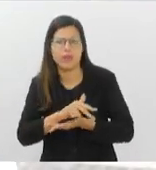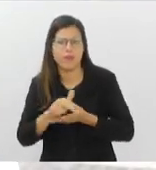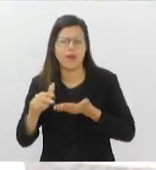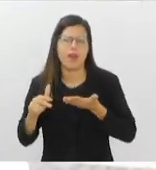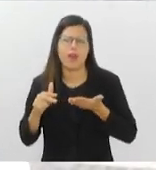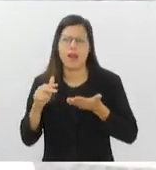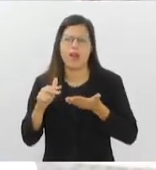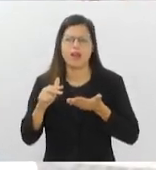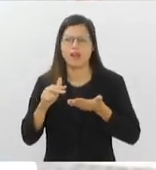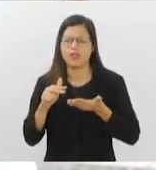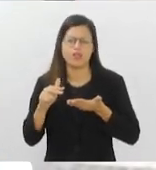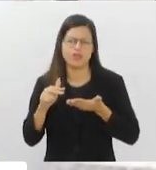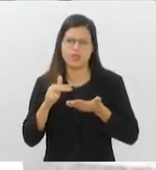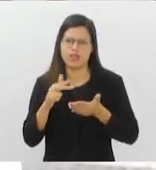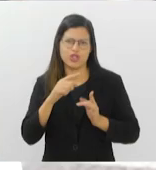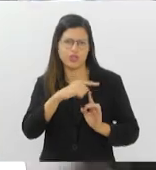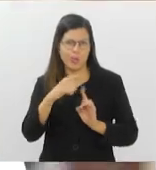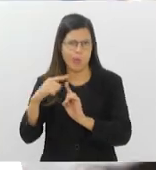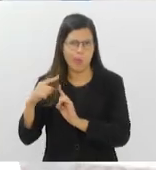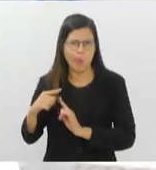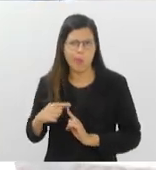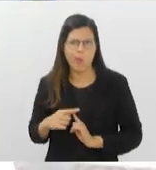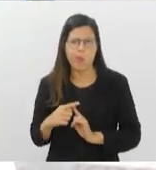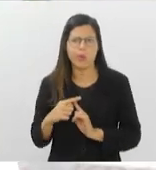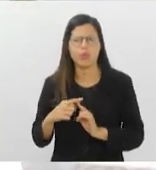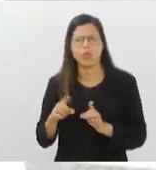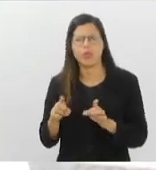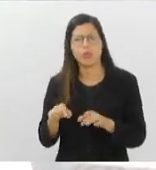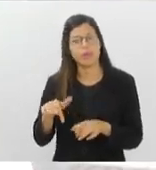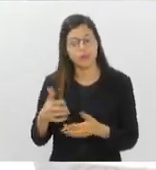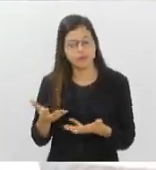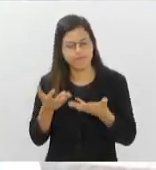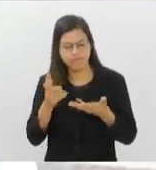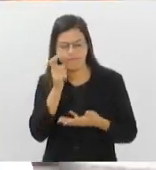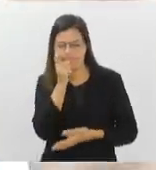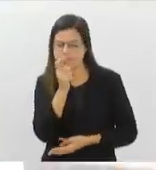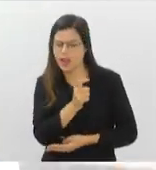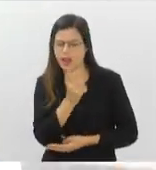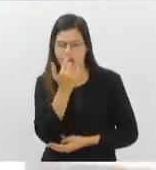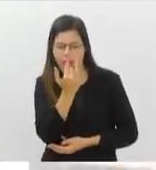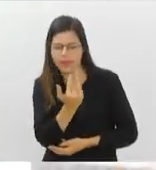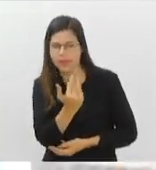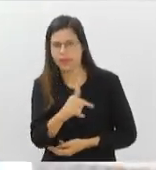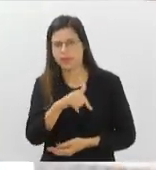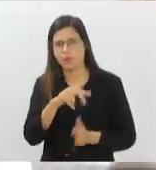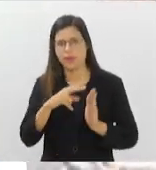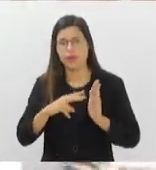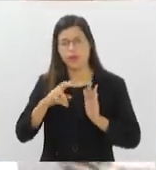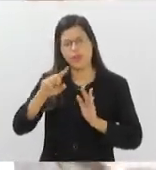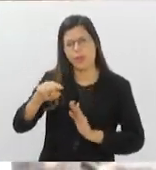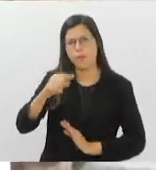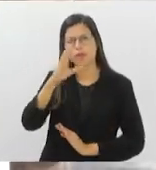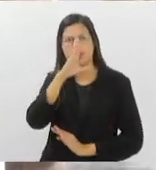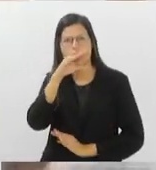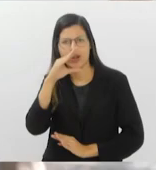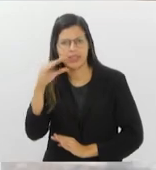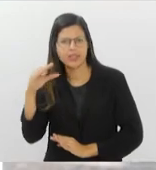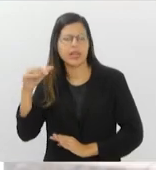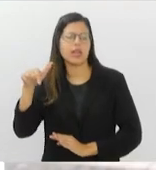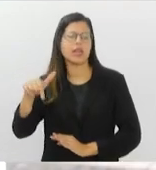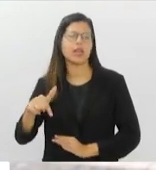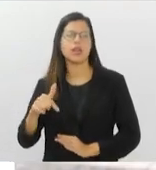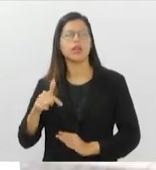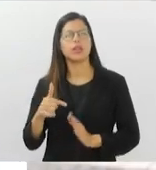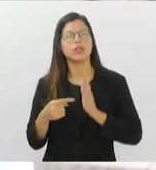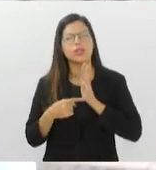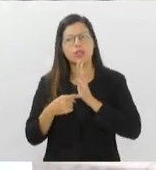para que eles possam ir iniciando esse gosto pela leitura. E aí, quando eles estão mais adolescentes, um pouco mais velhos, aí sim a